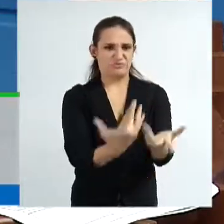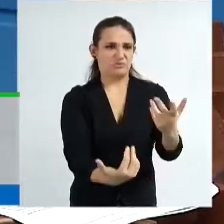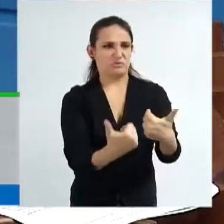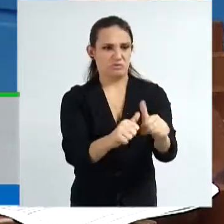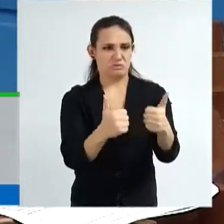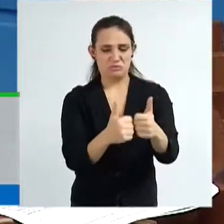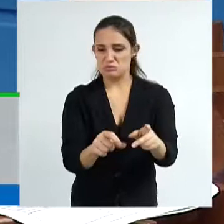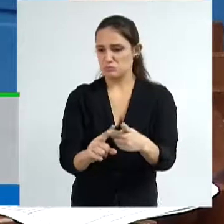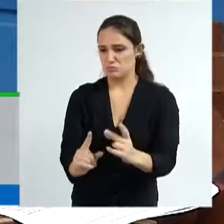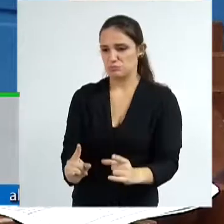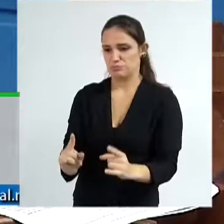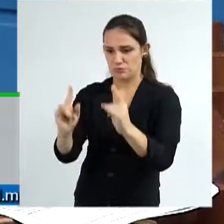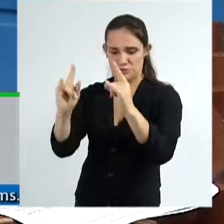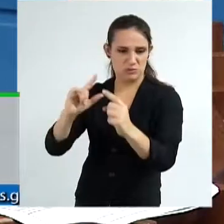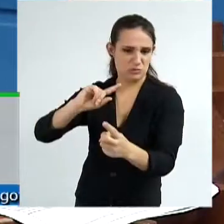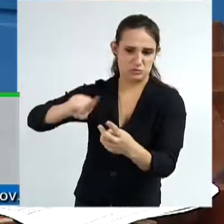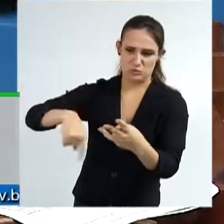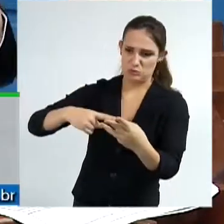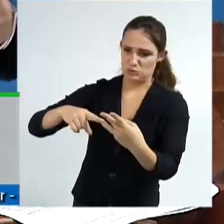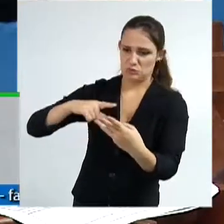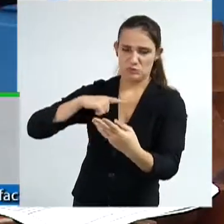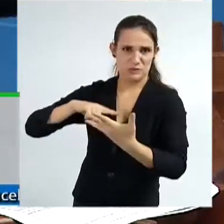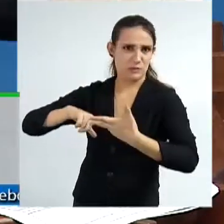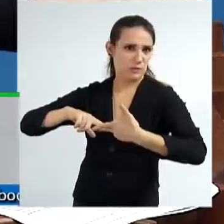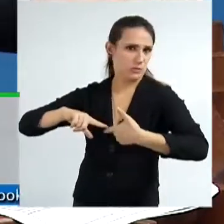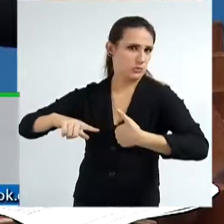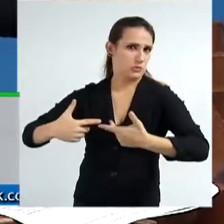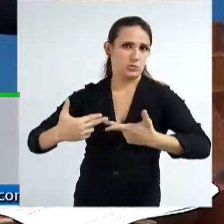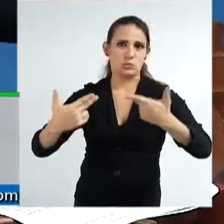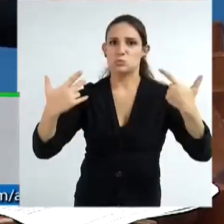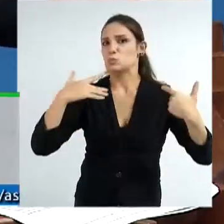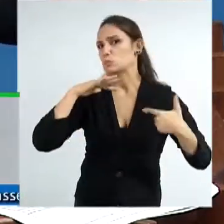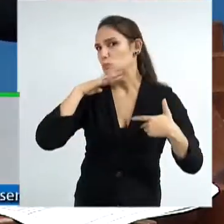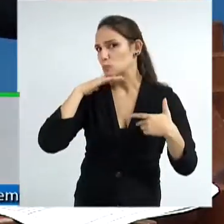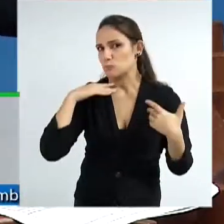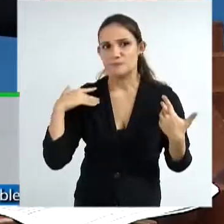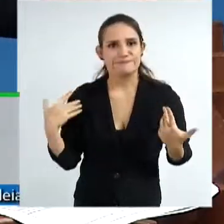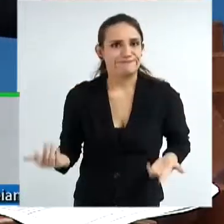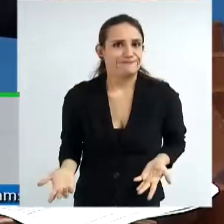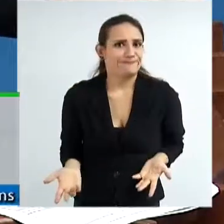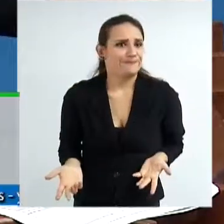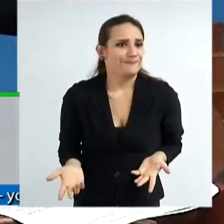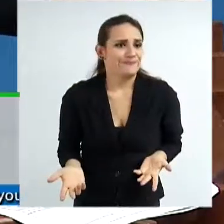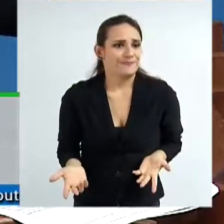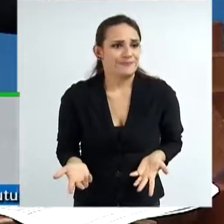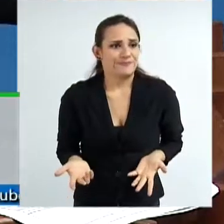prédios públicos e a uma série de outras